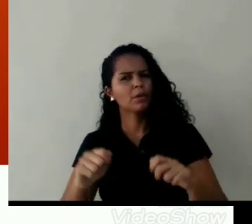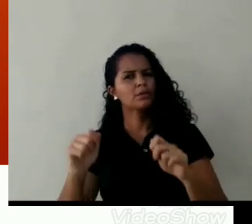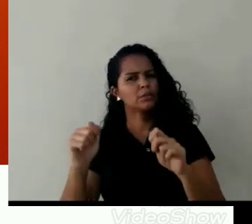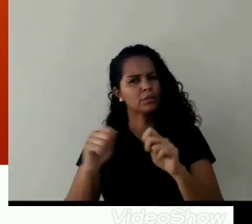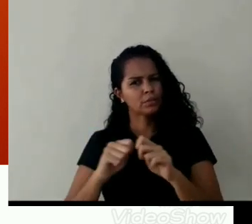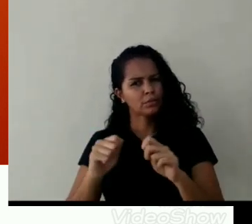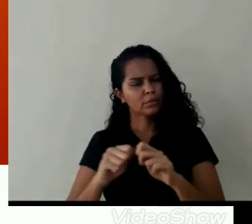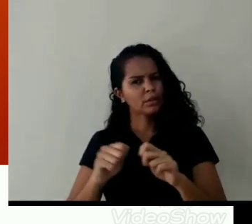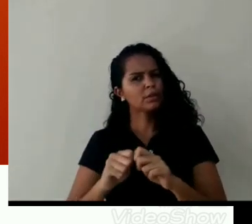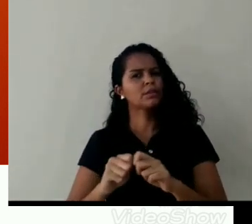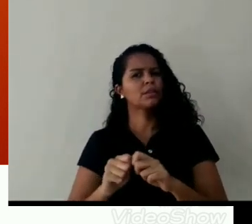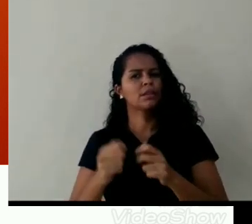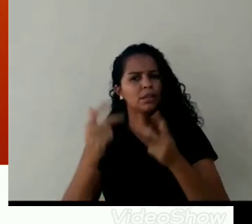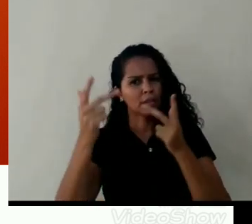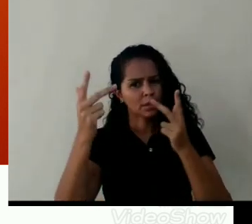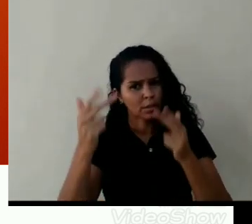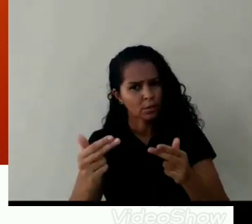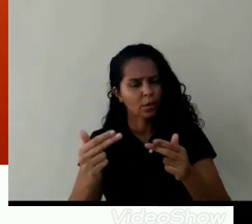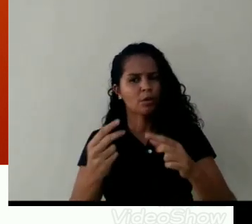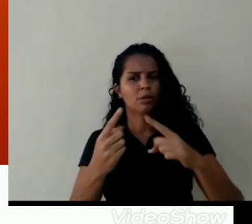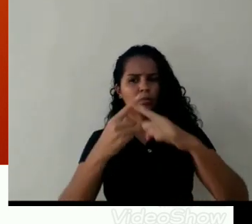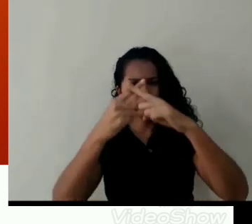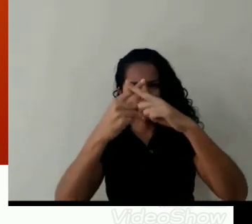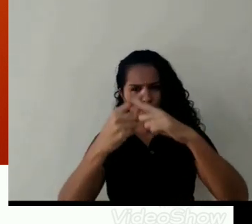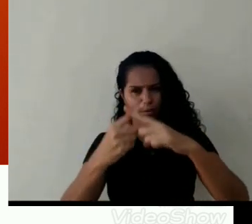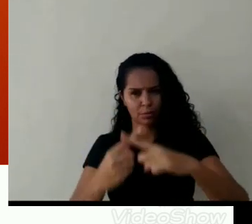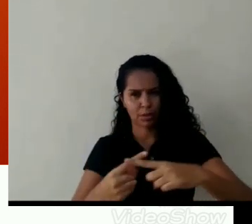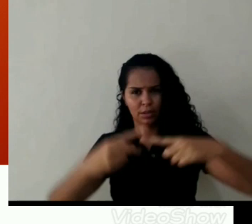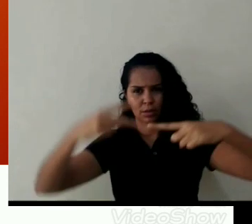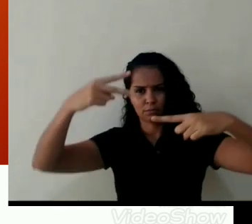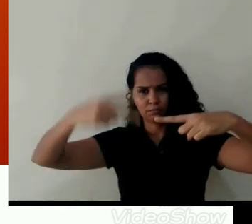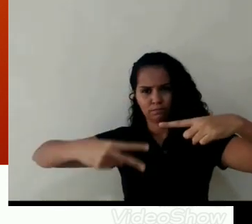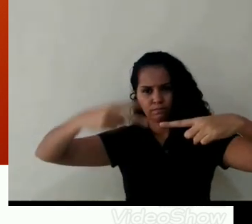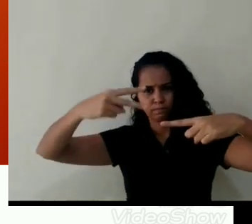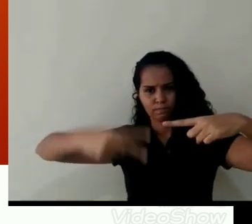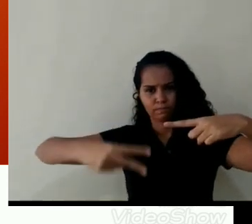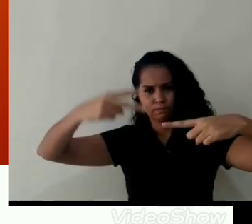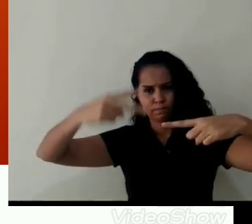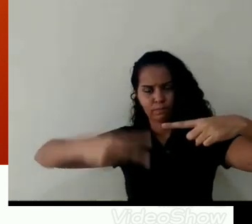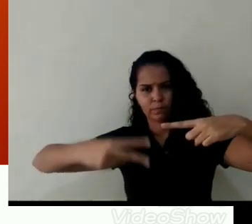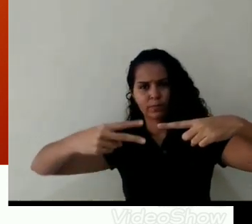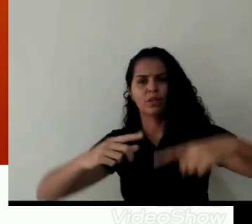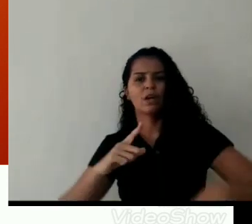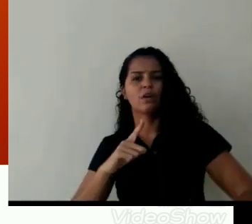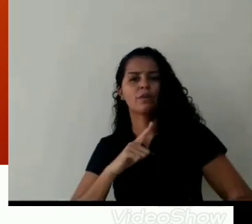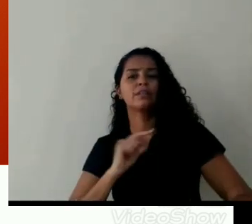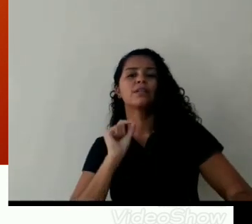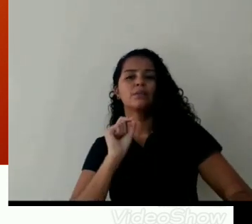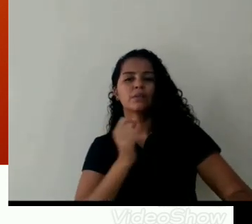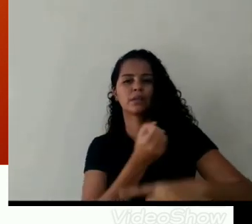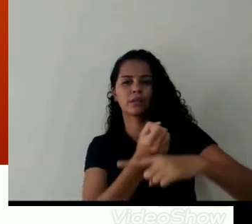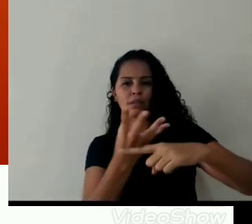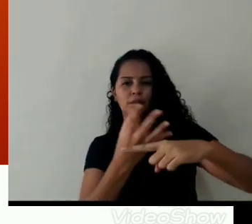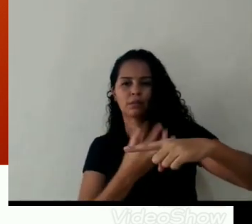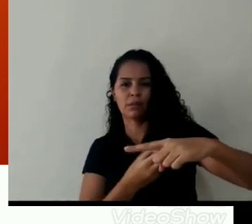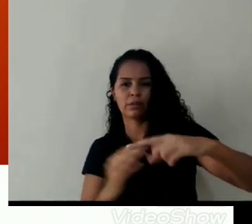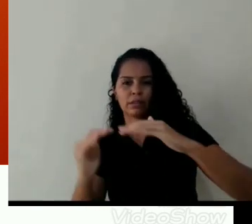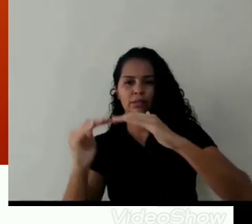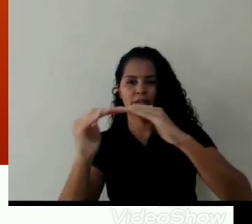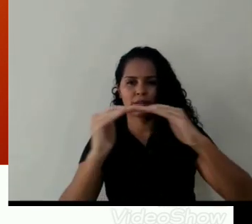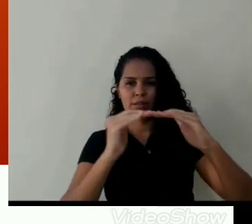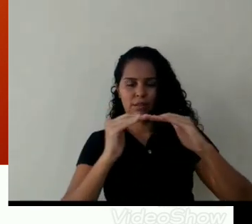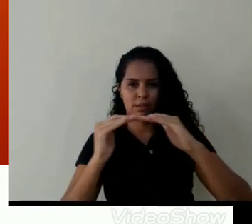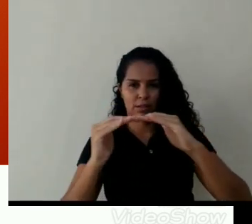com o numerador e o denominador, você vai obter uma fração equivalente à original. E a mesma coisa